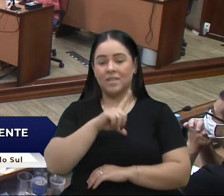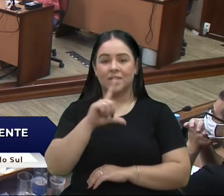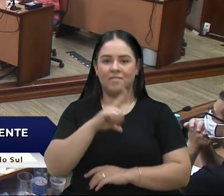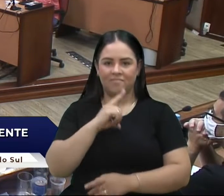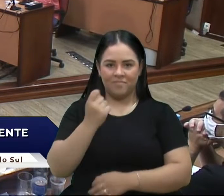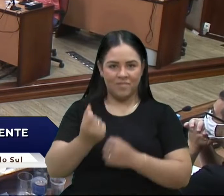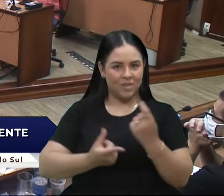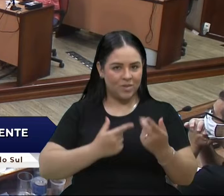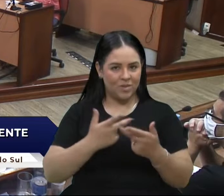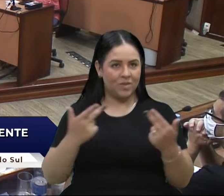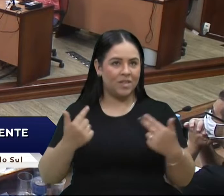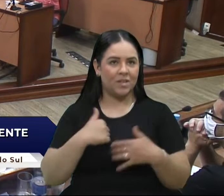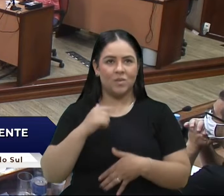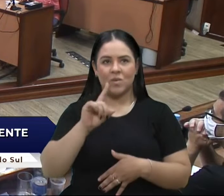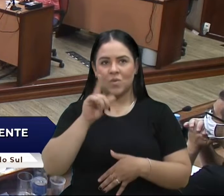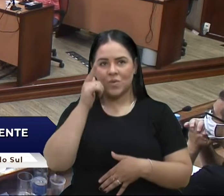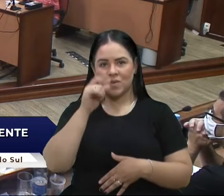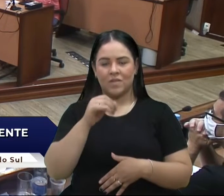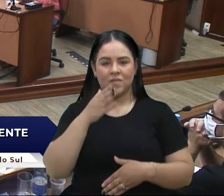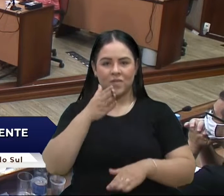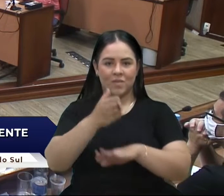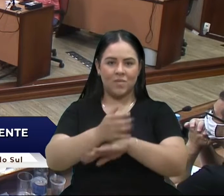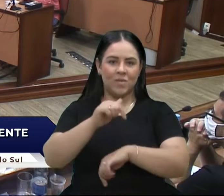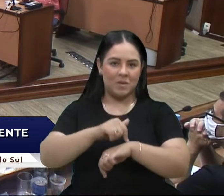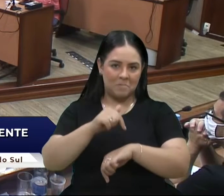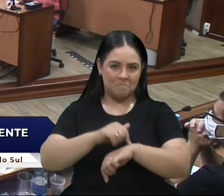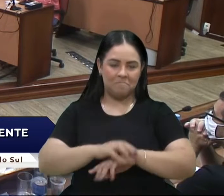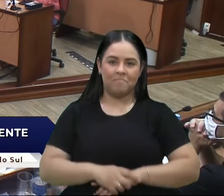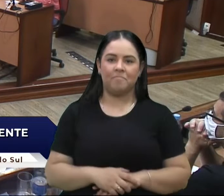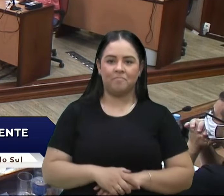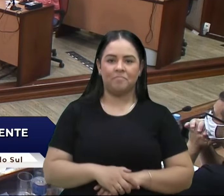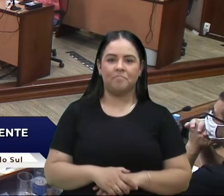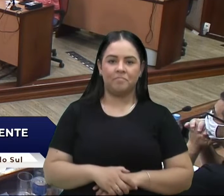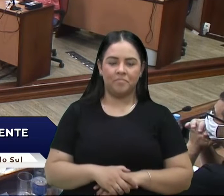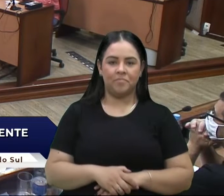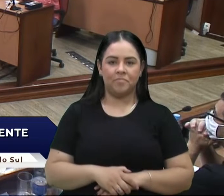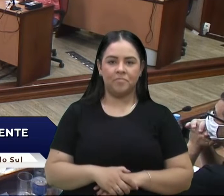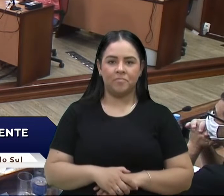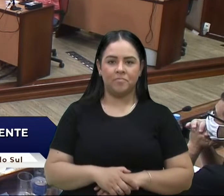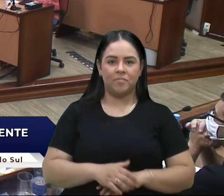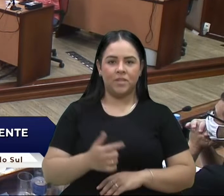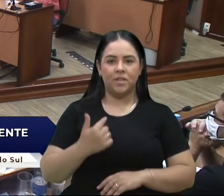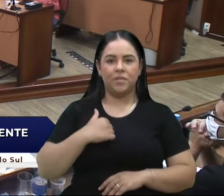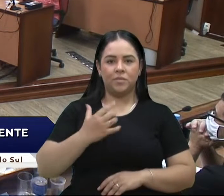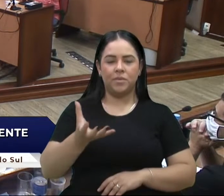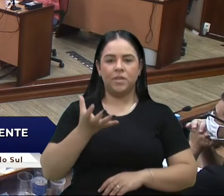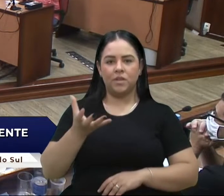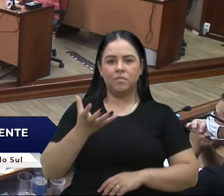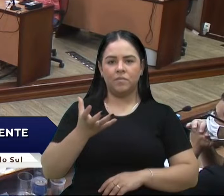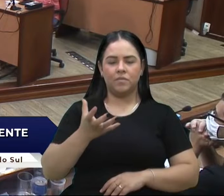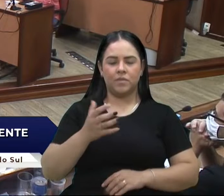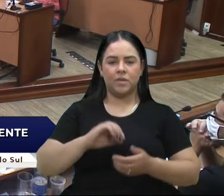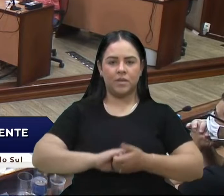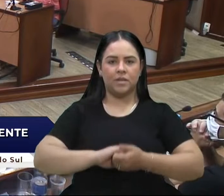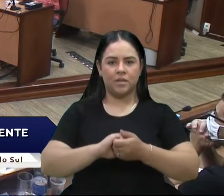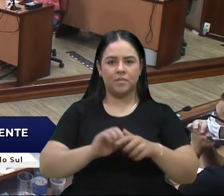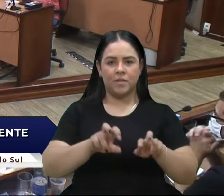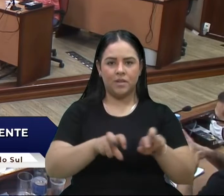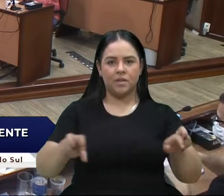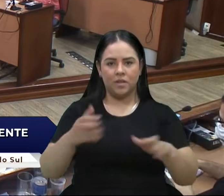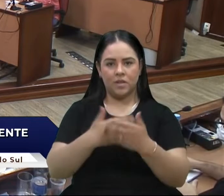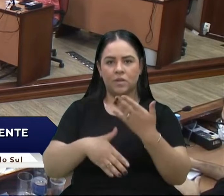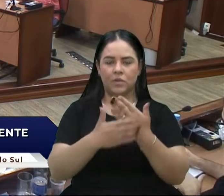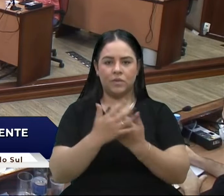imprevistos, né? Acabei não conseguindo estar aqui no horário. Quero cumprimentar a mesa e a todos os vereadores e aqui